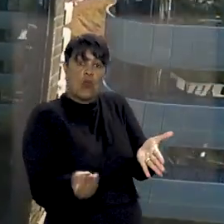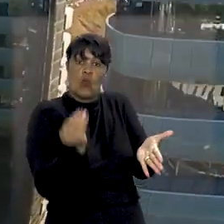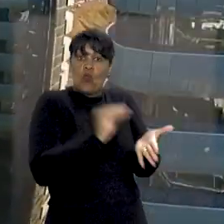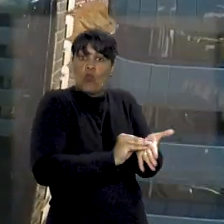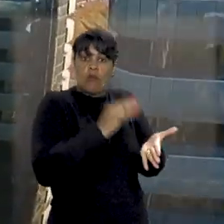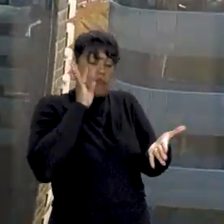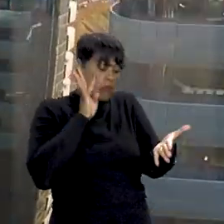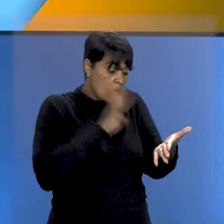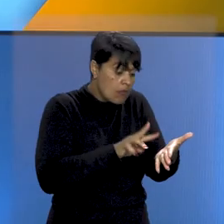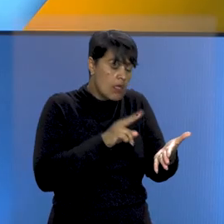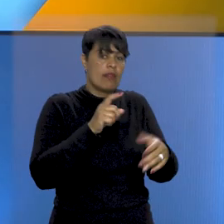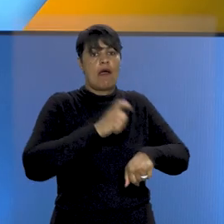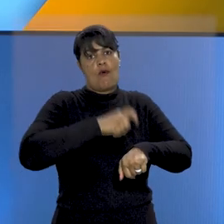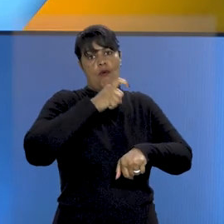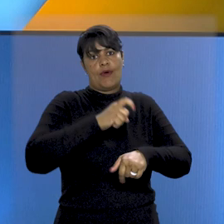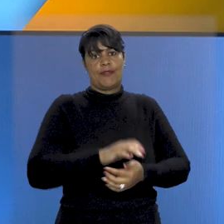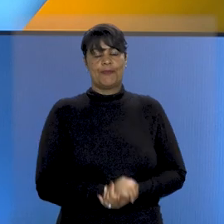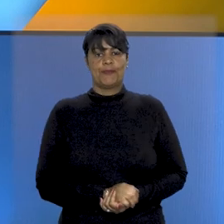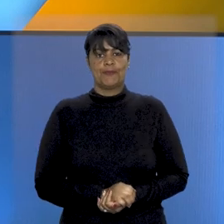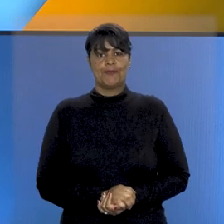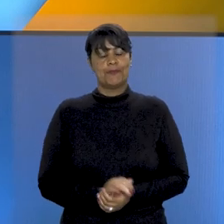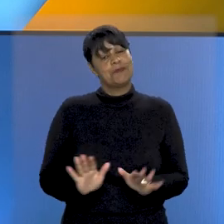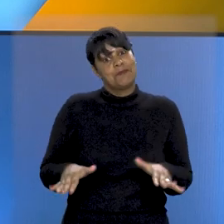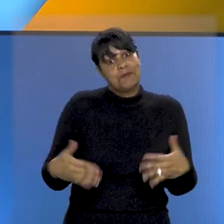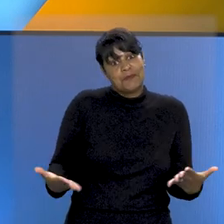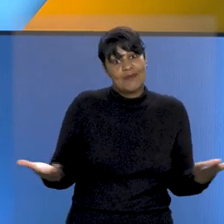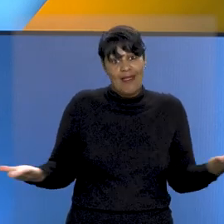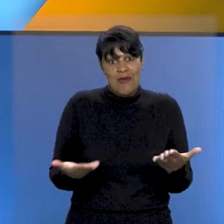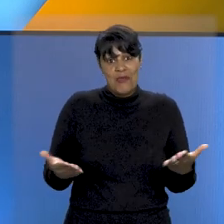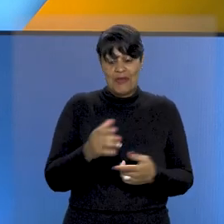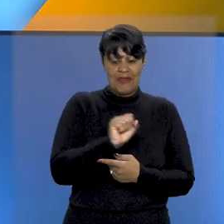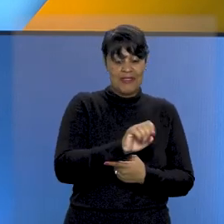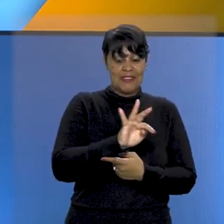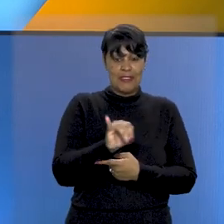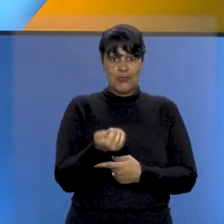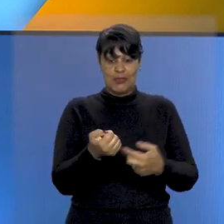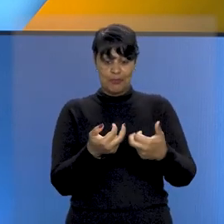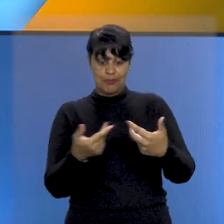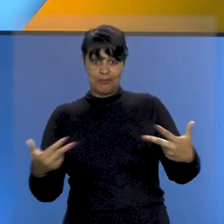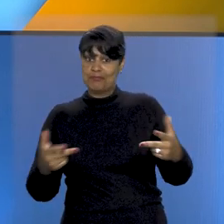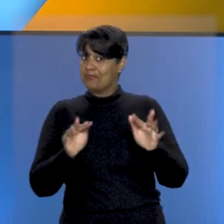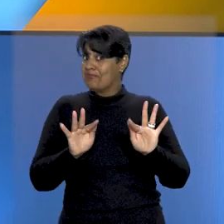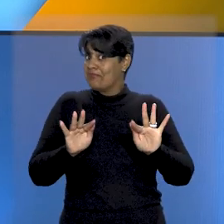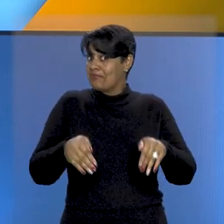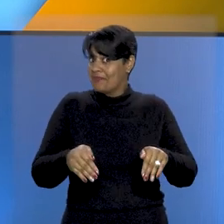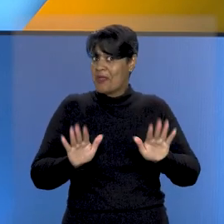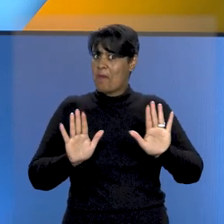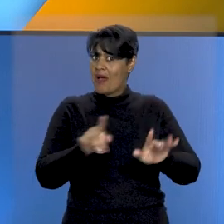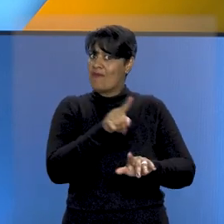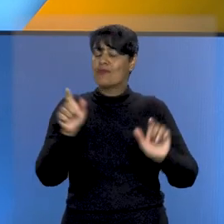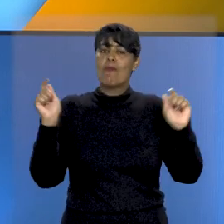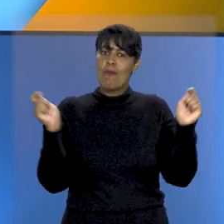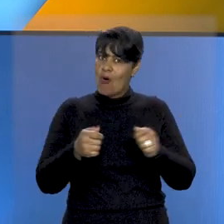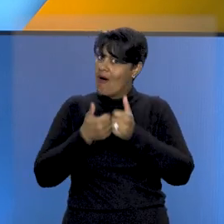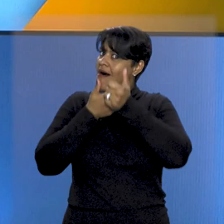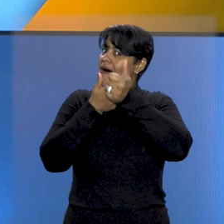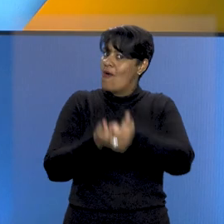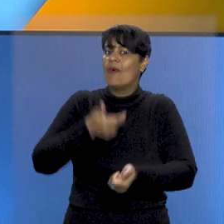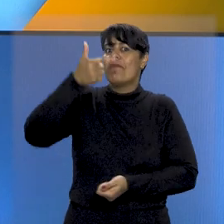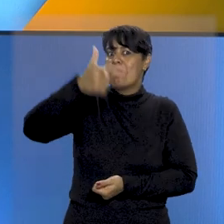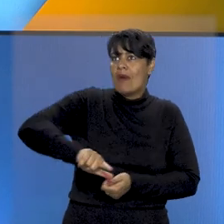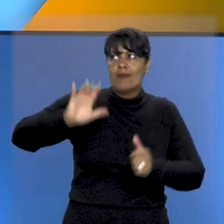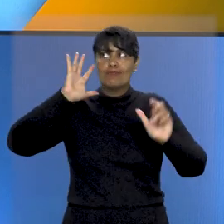configuração. E o STJ Notícias está chegando ao fim. Não esqueça que você pode acompanhar outras